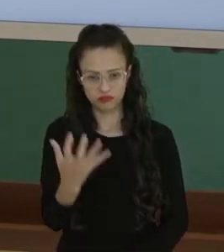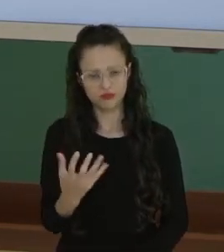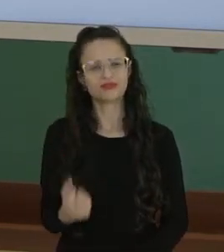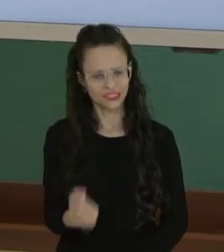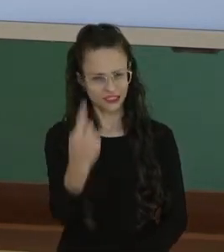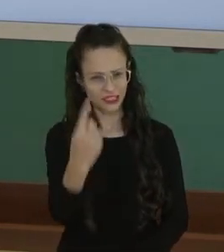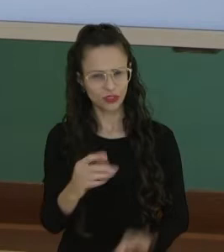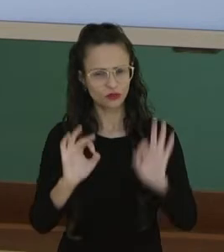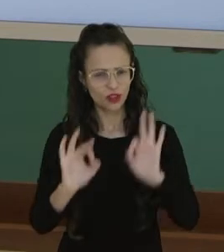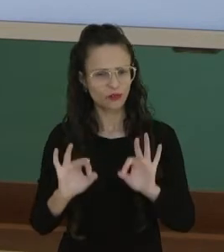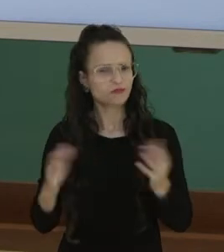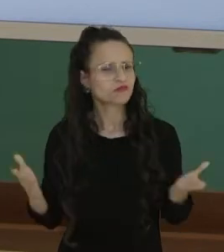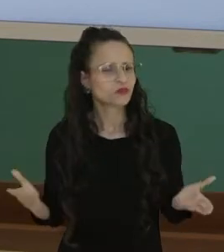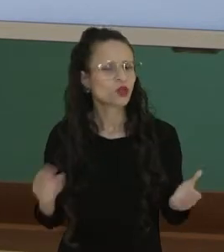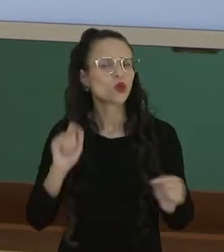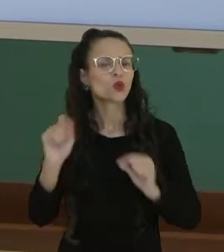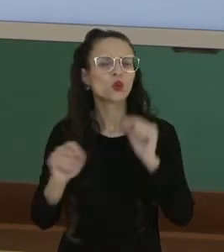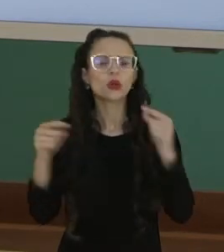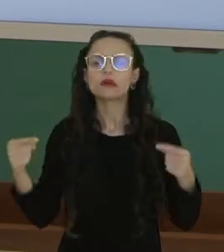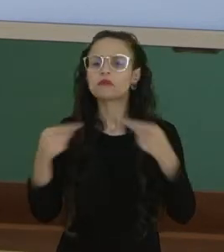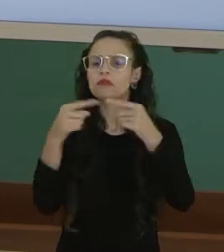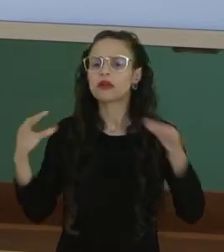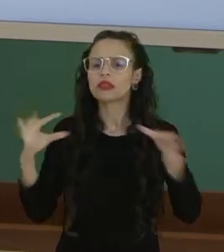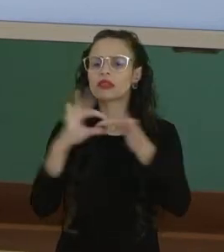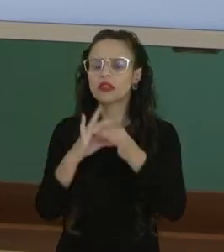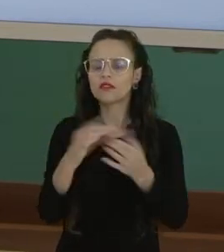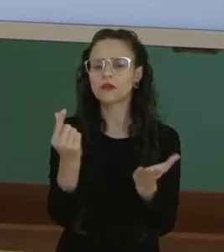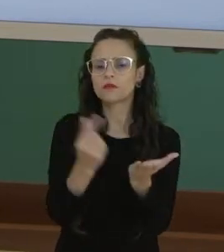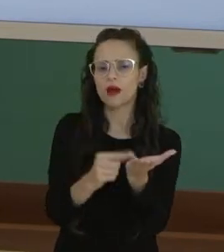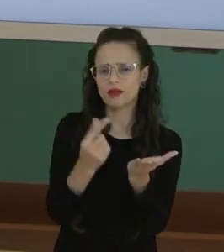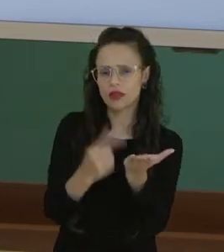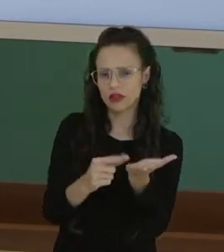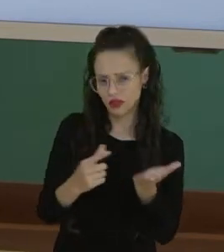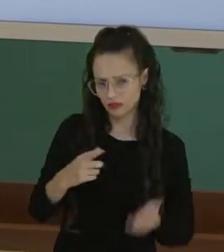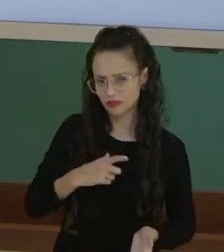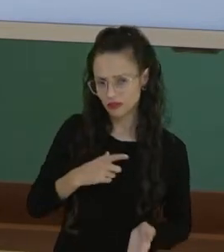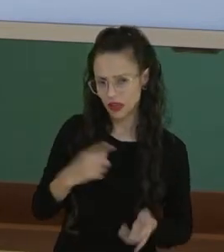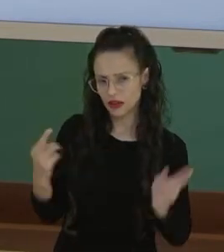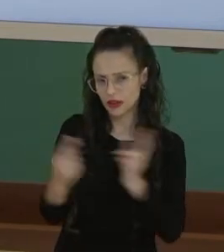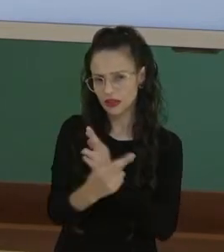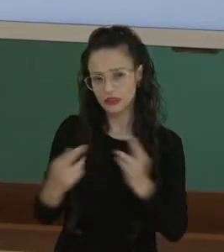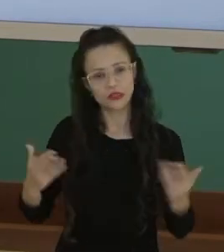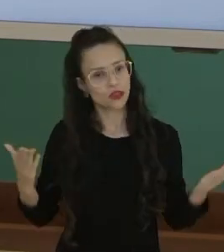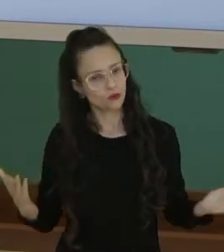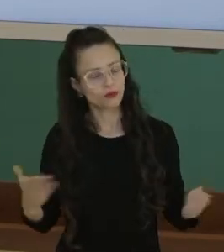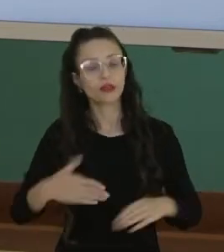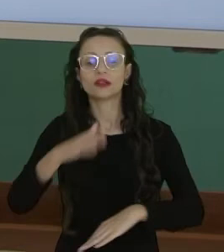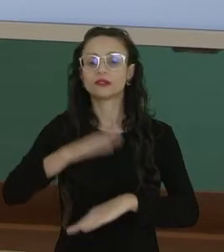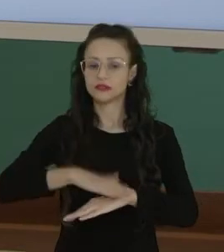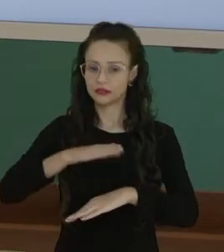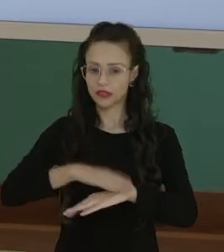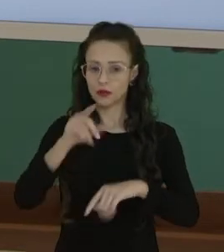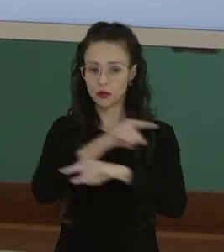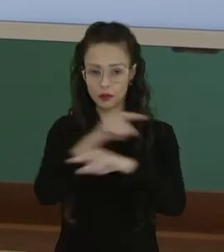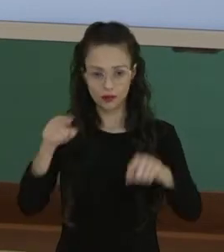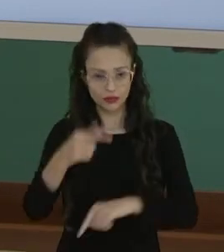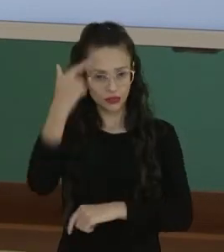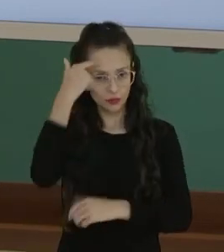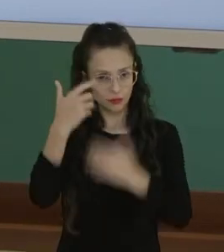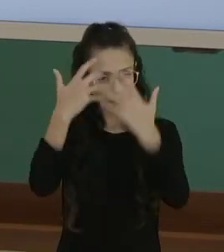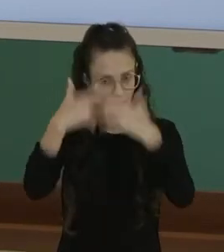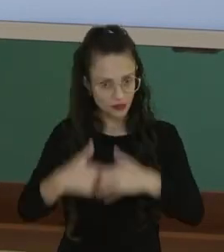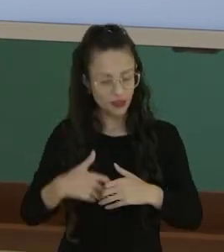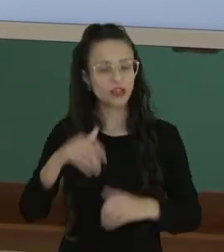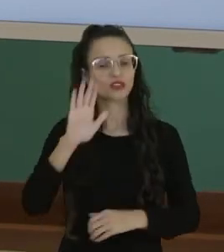isso. O que será que isso tem a ver com bateria? Será que isso tem alguma relação? Eu vou dar um tempinho para vocês poderem pensar